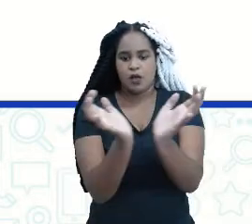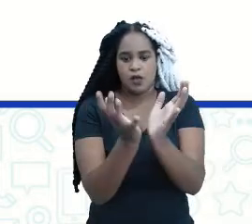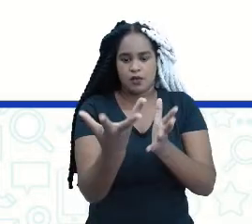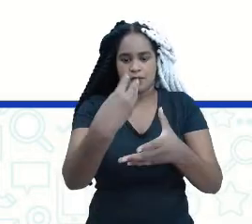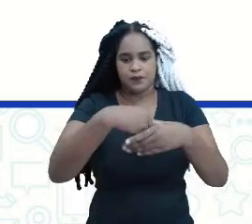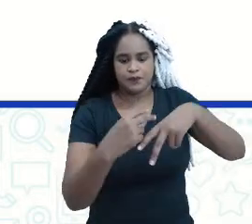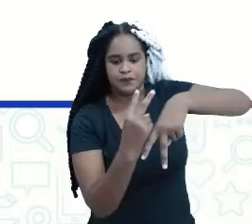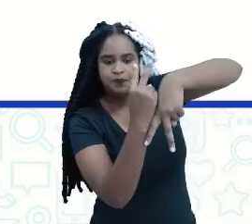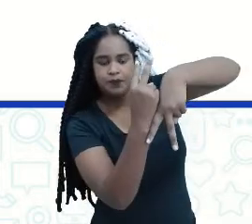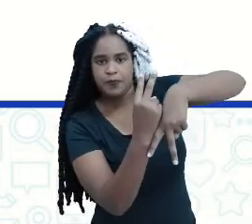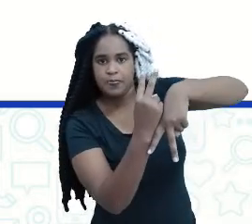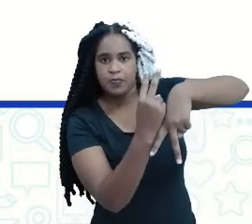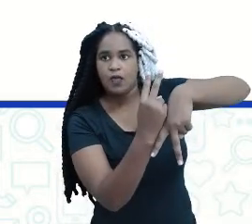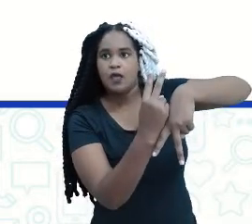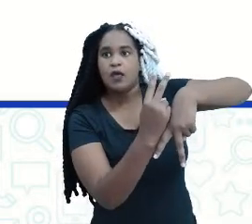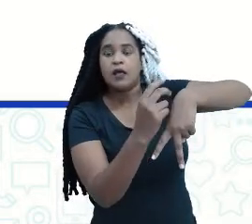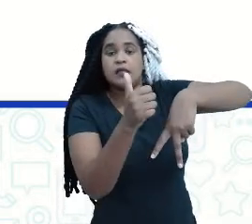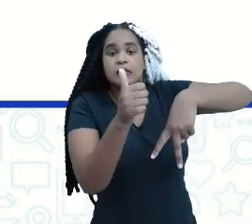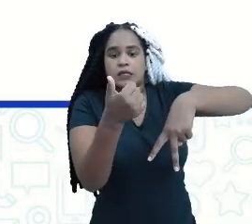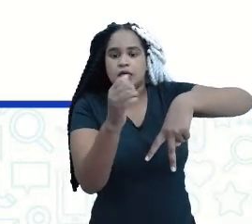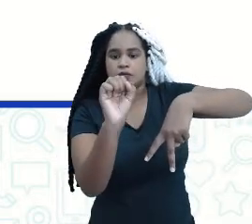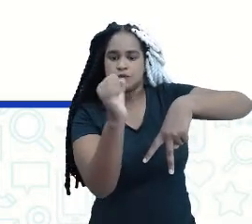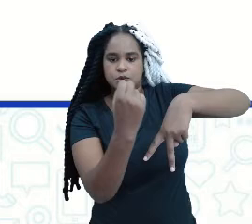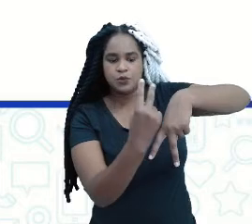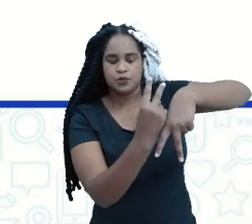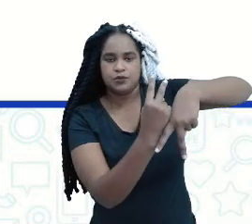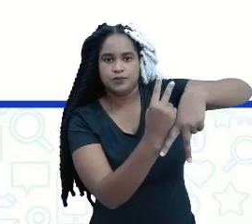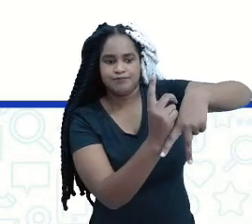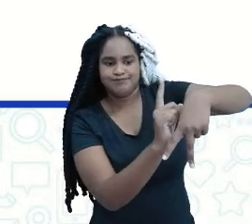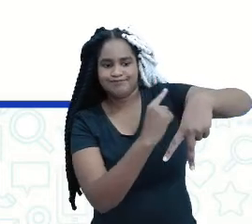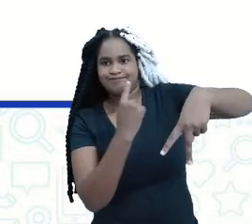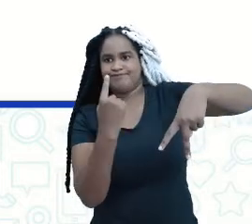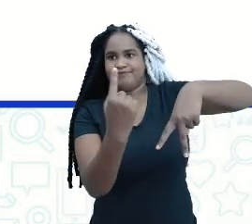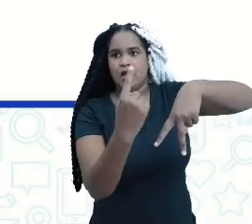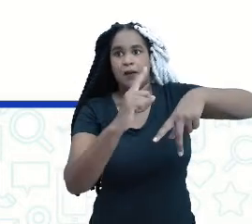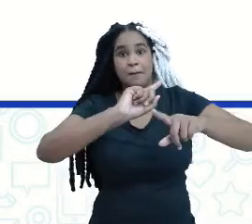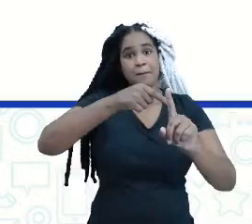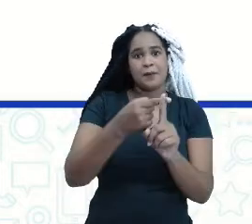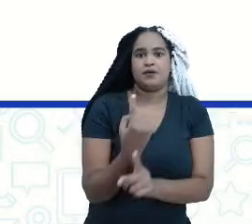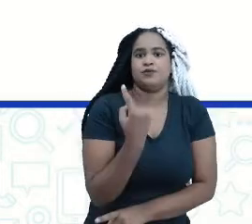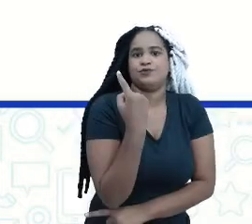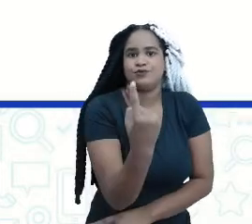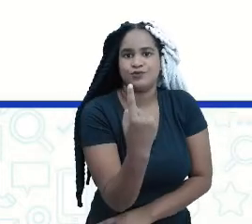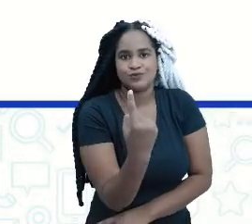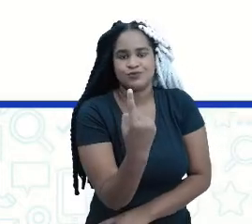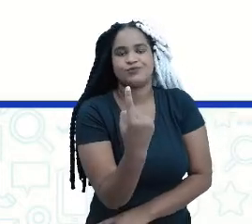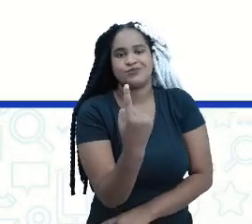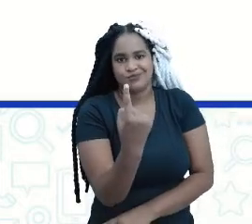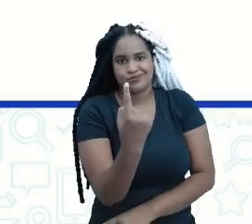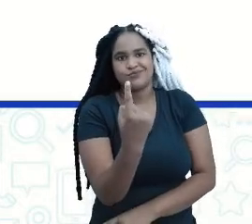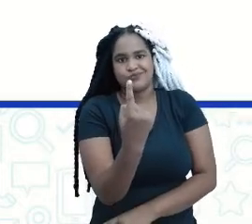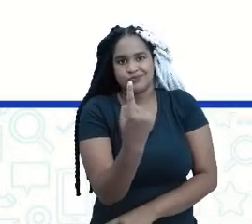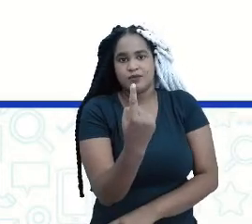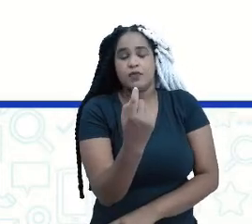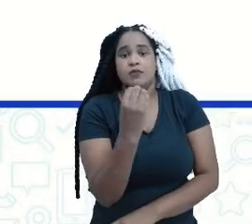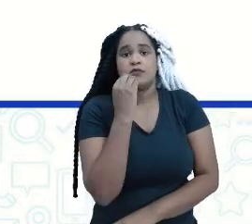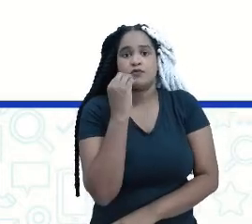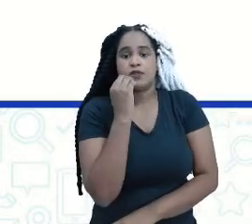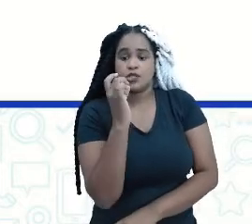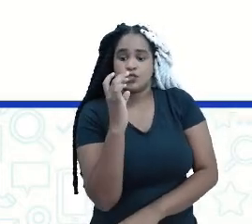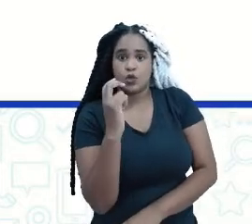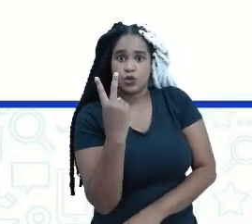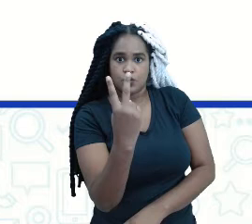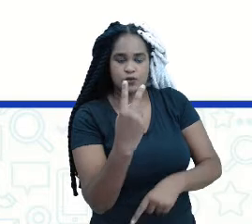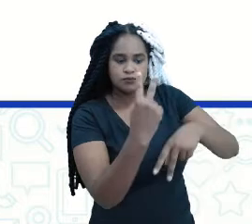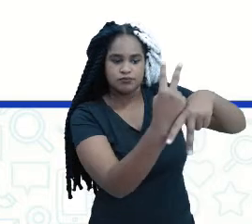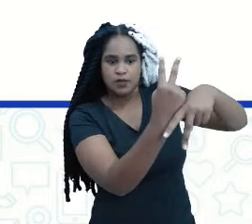também deixou de ser um par, né, gente? Então, a gente vê que existe muita adição de um cromossomo em cada